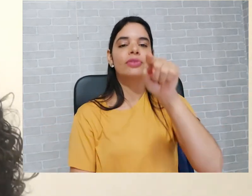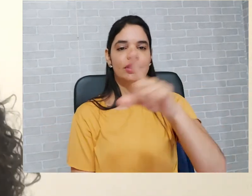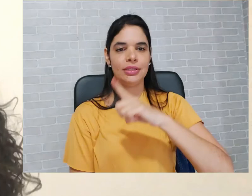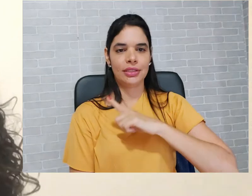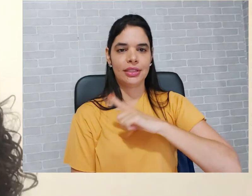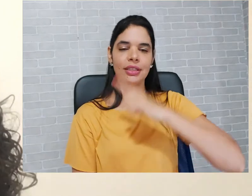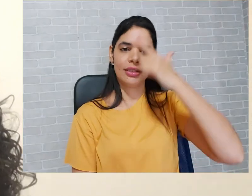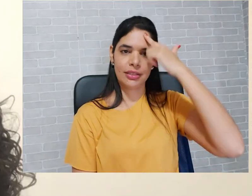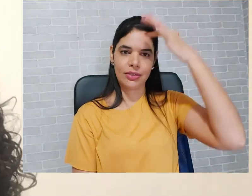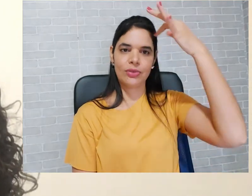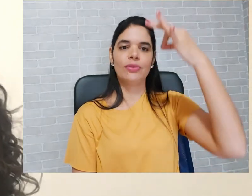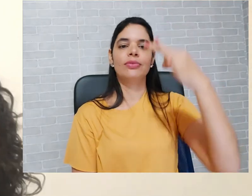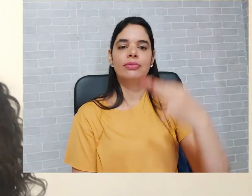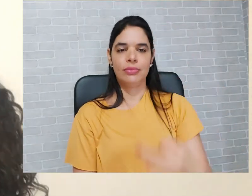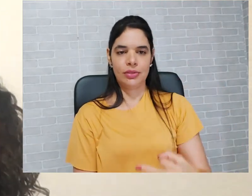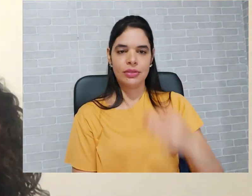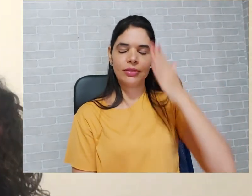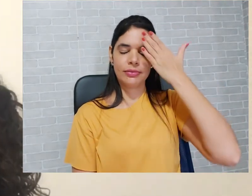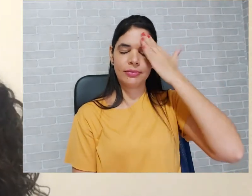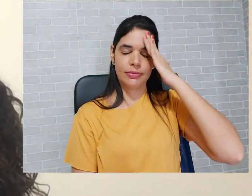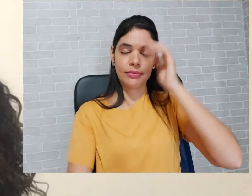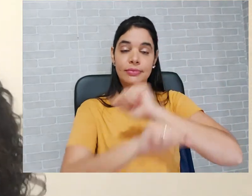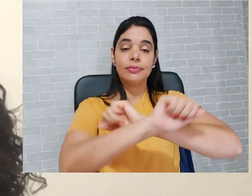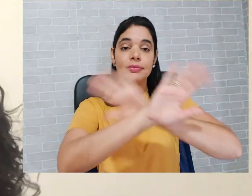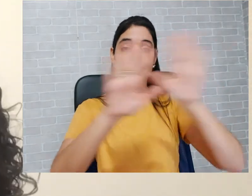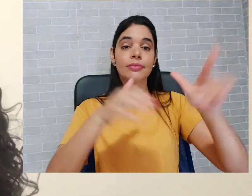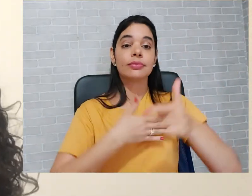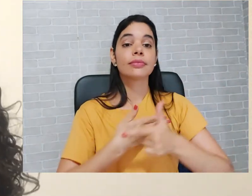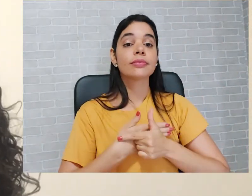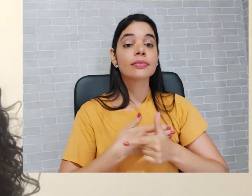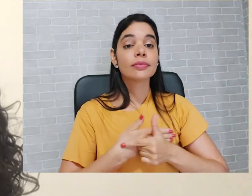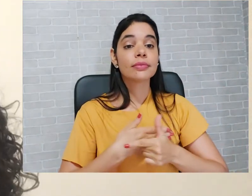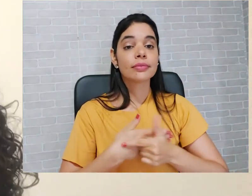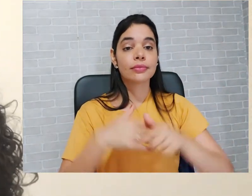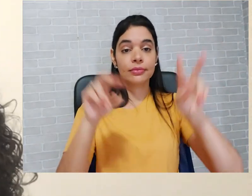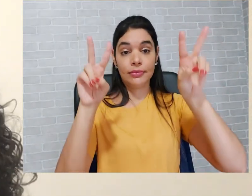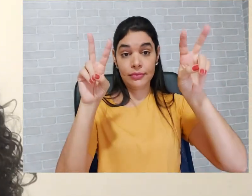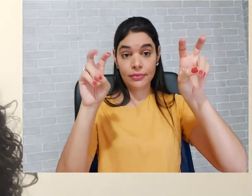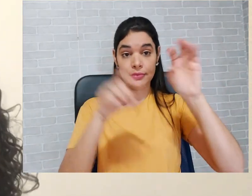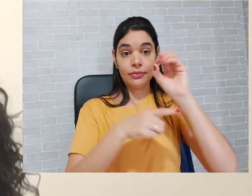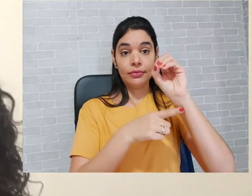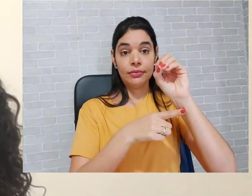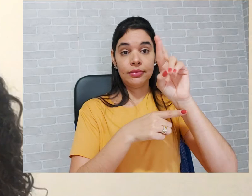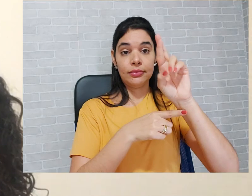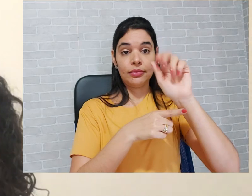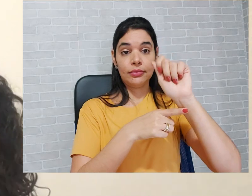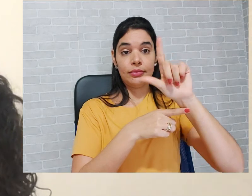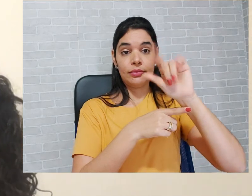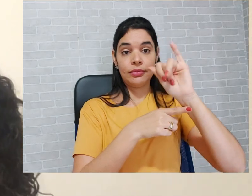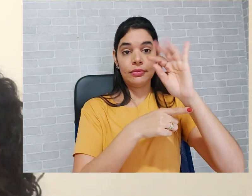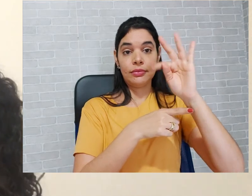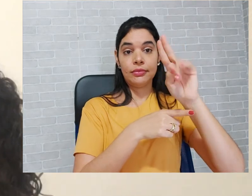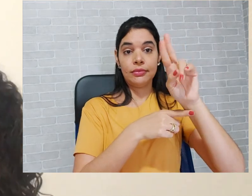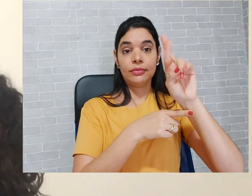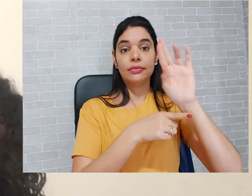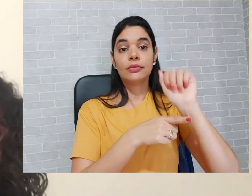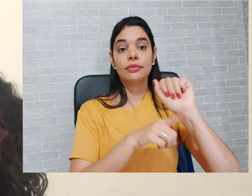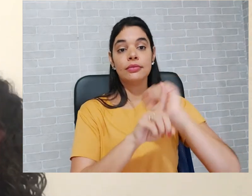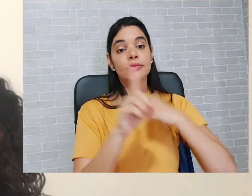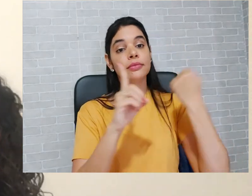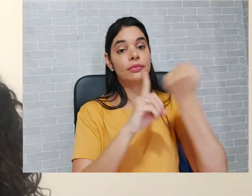que você tenha compreendido o papel da oralitura na sociedade